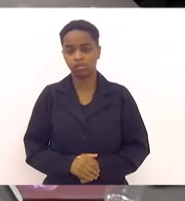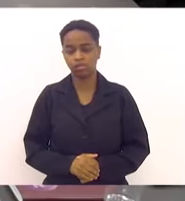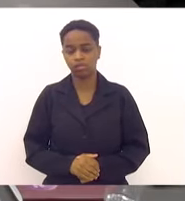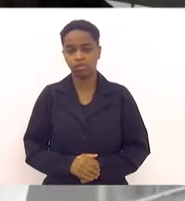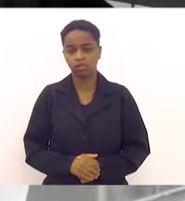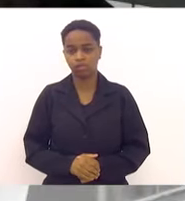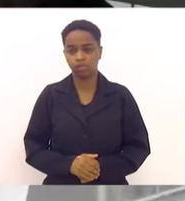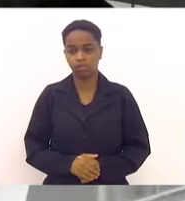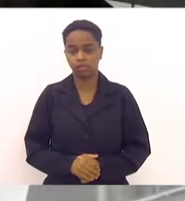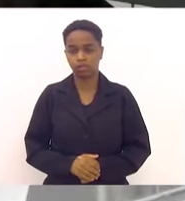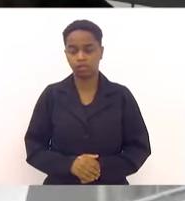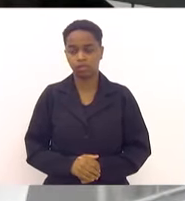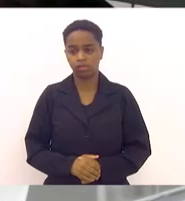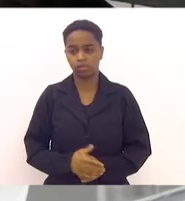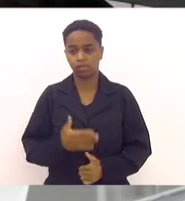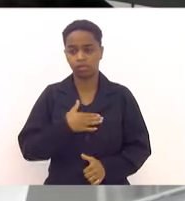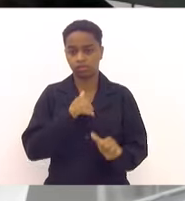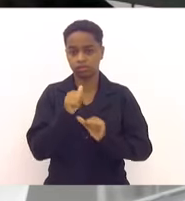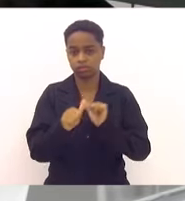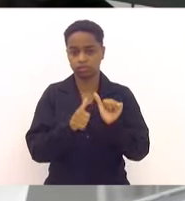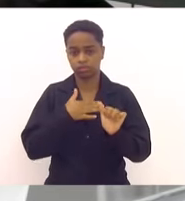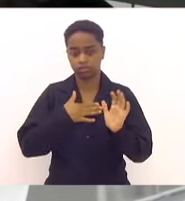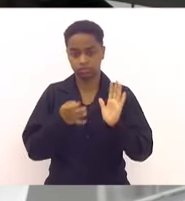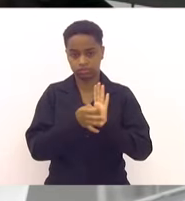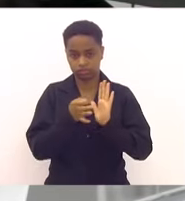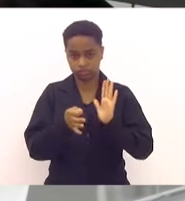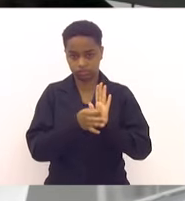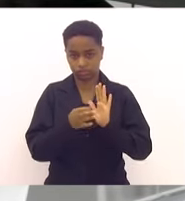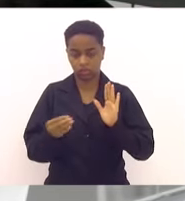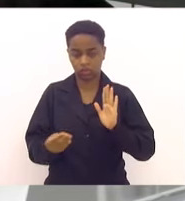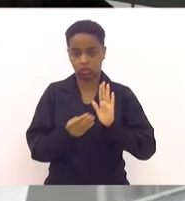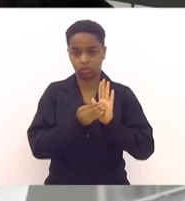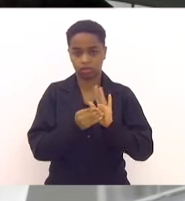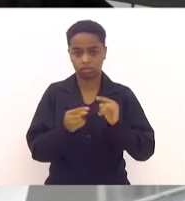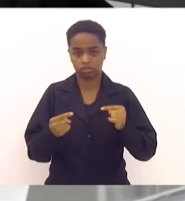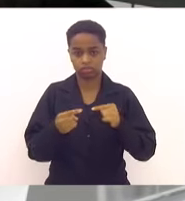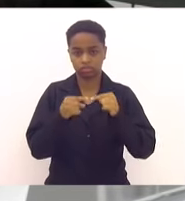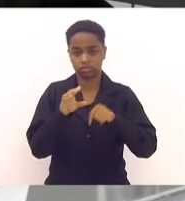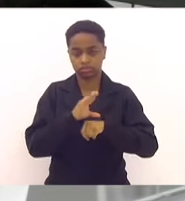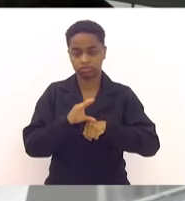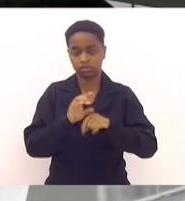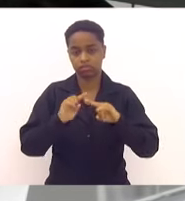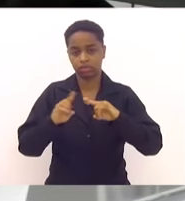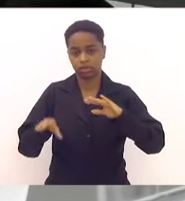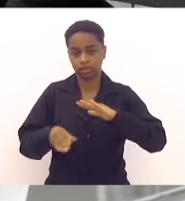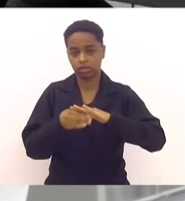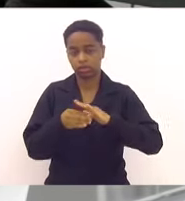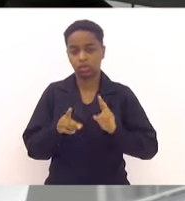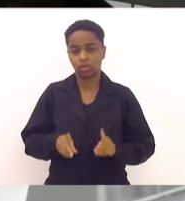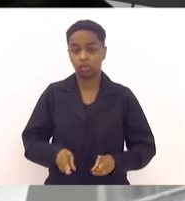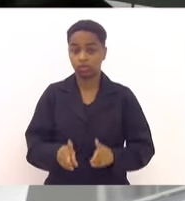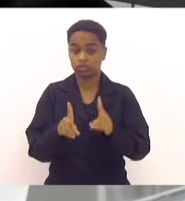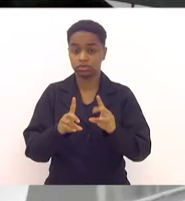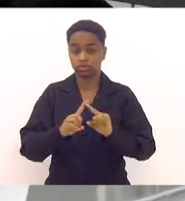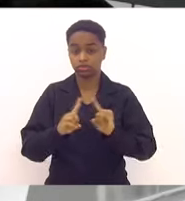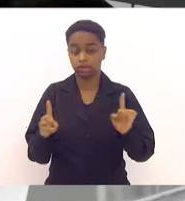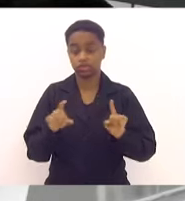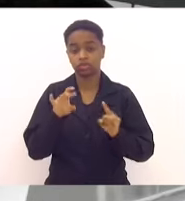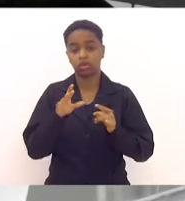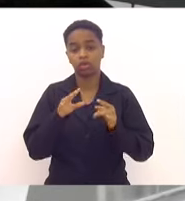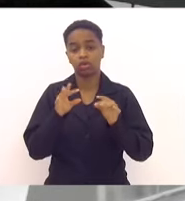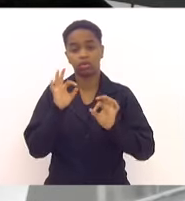Eu vou alterar o meu parecer, condicionalidade com emendas, continua, mas só para discriminar